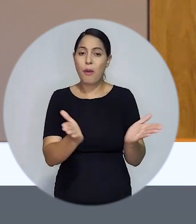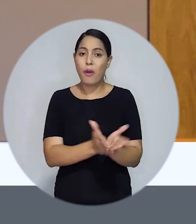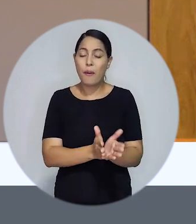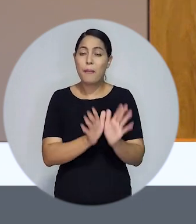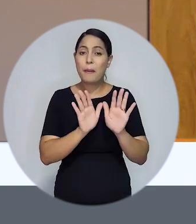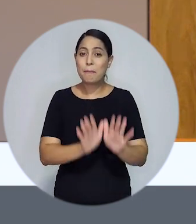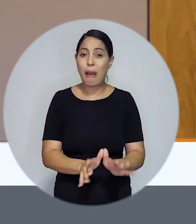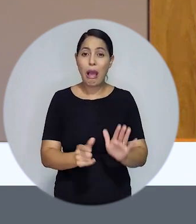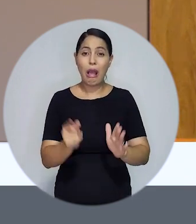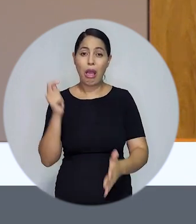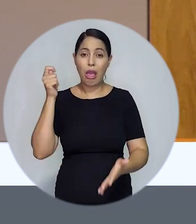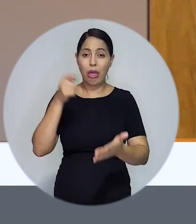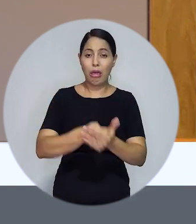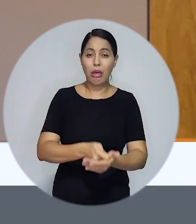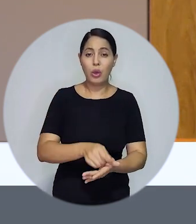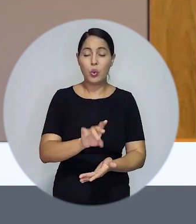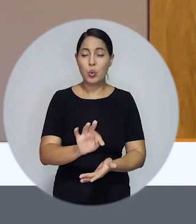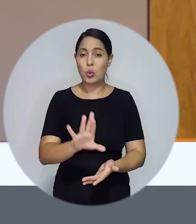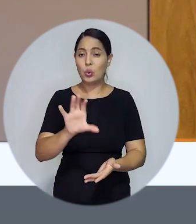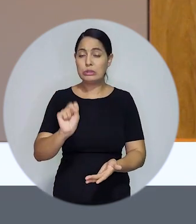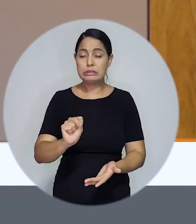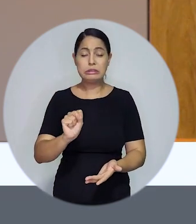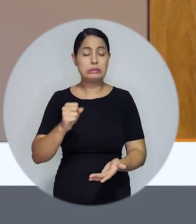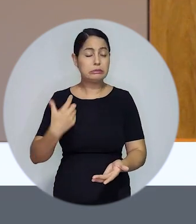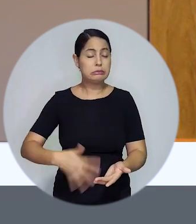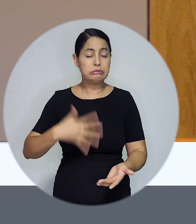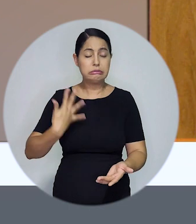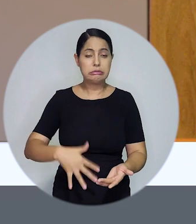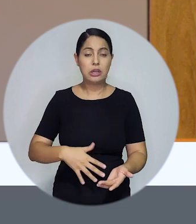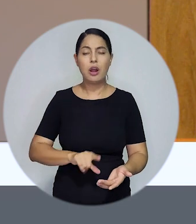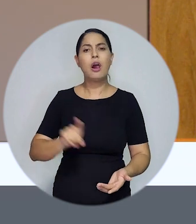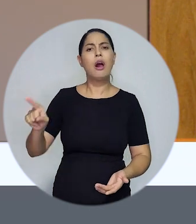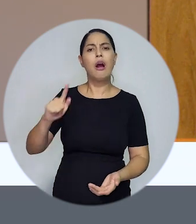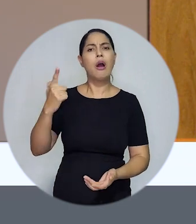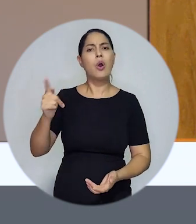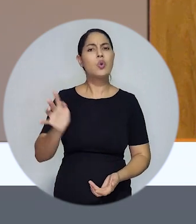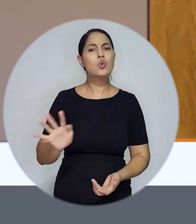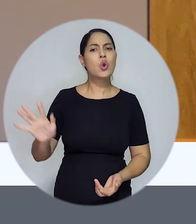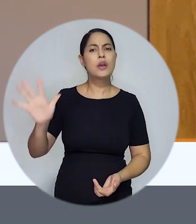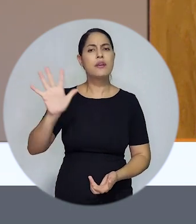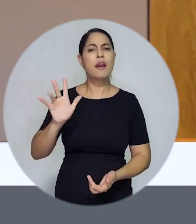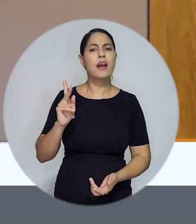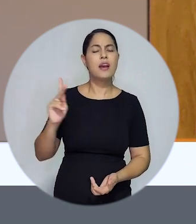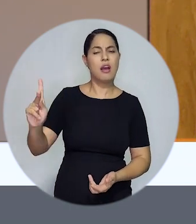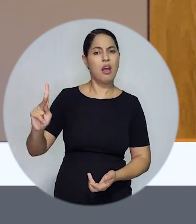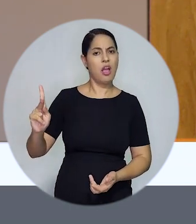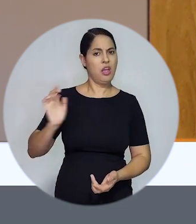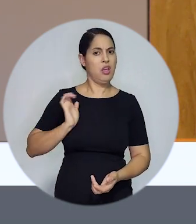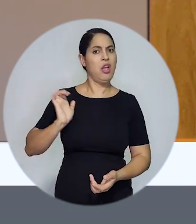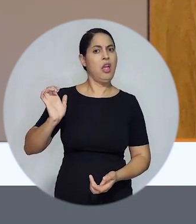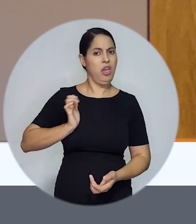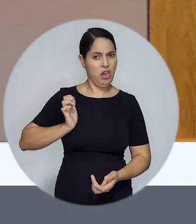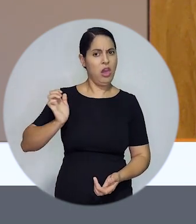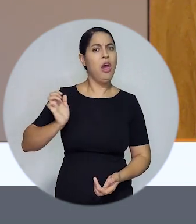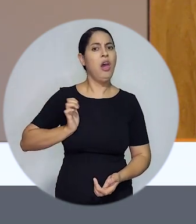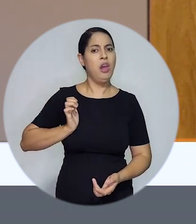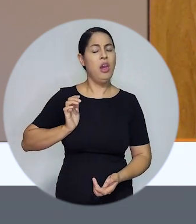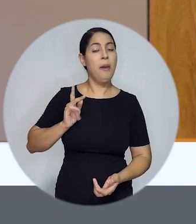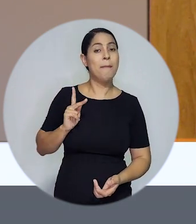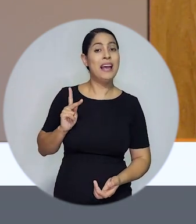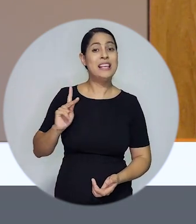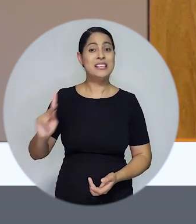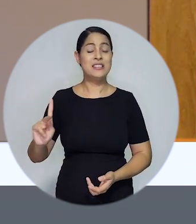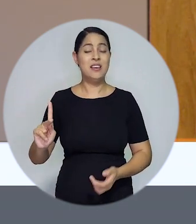um dos mais pobres, para não dizer, talvez, o mais pobre do país. Goiás, entre os mais ricos, mas se